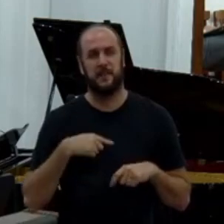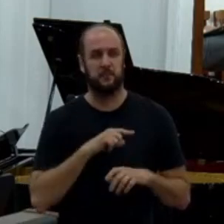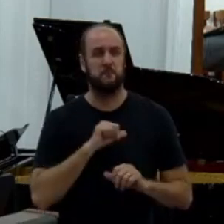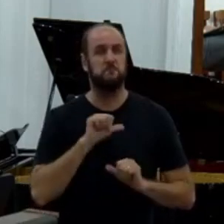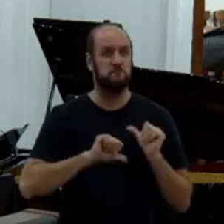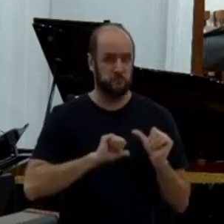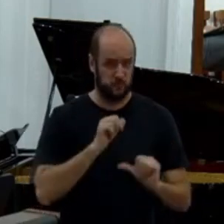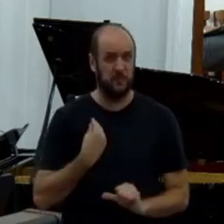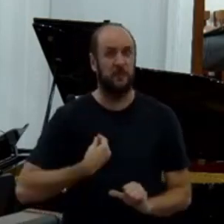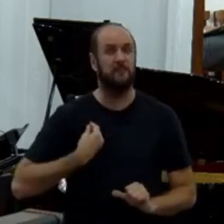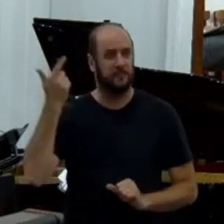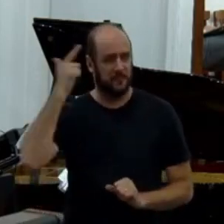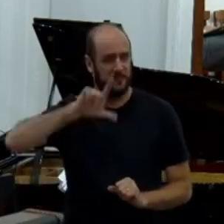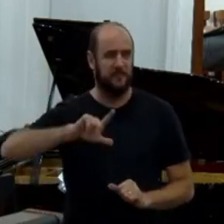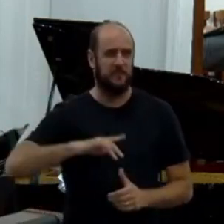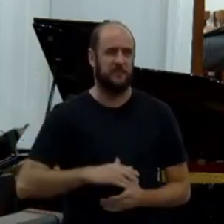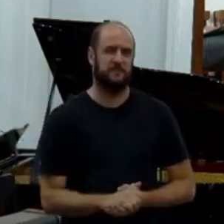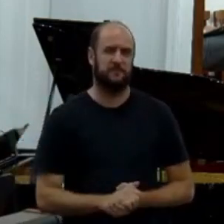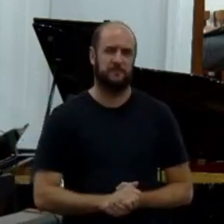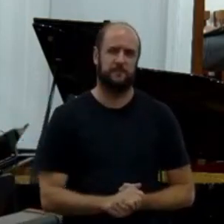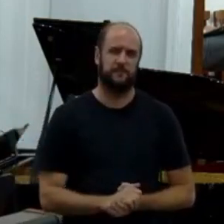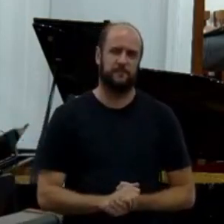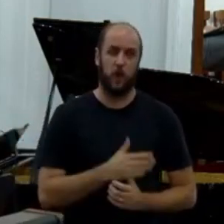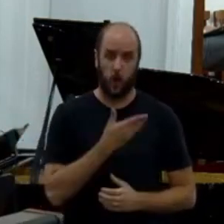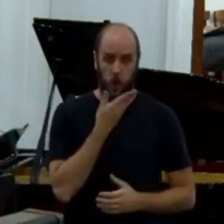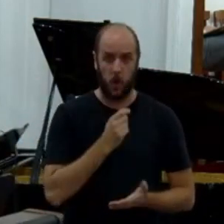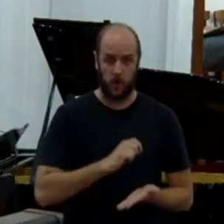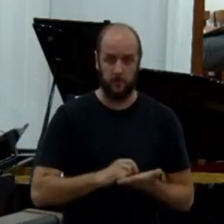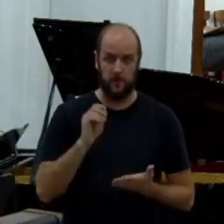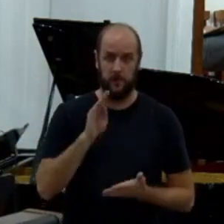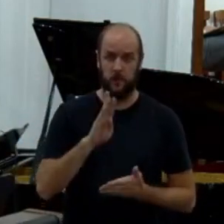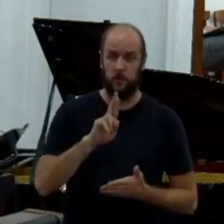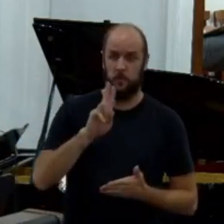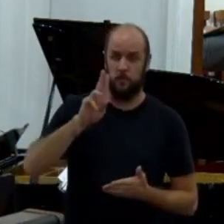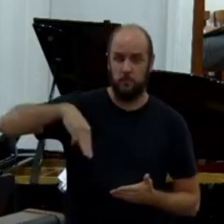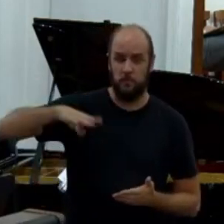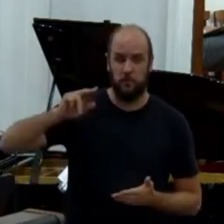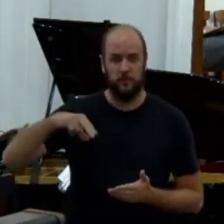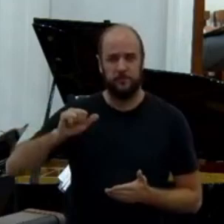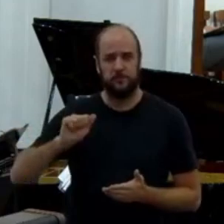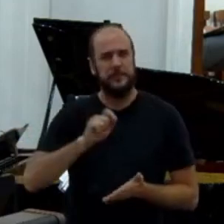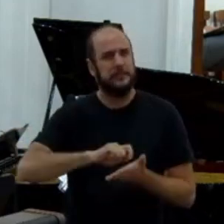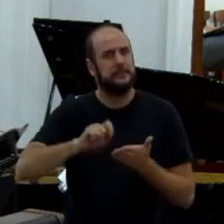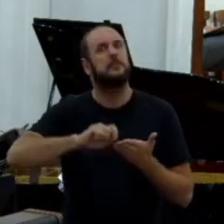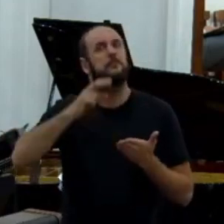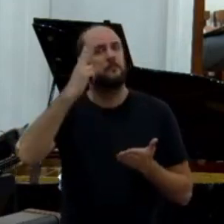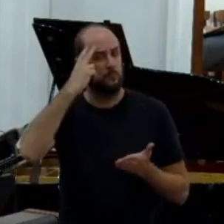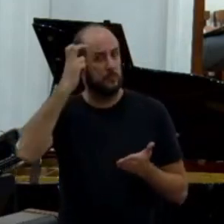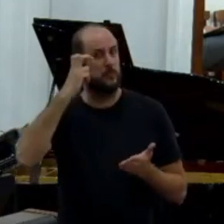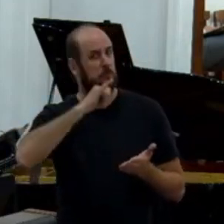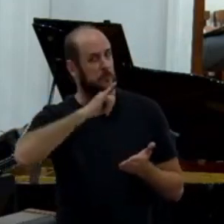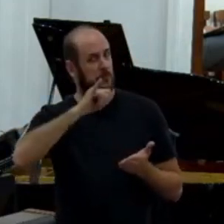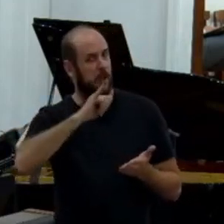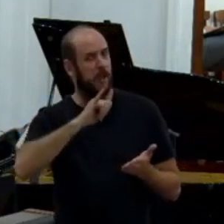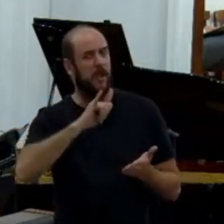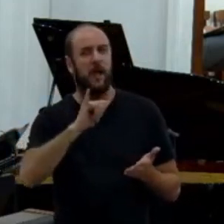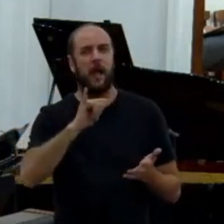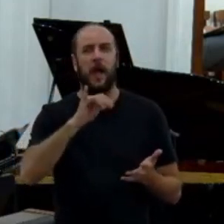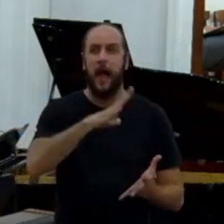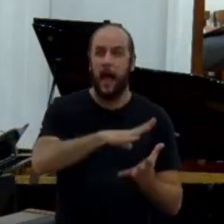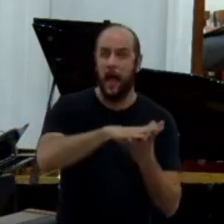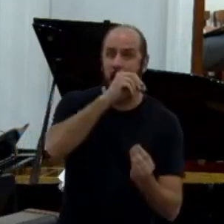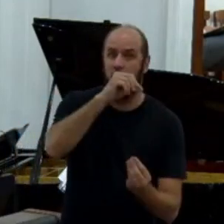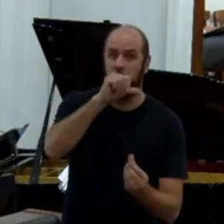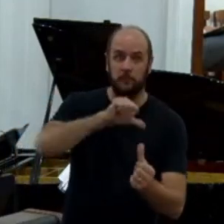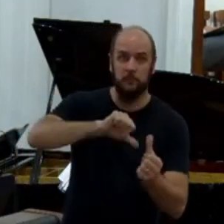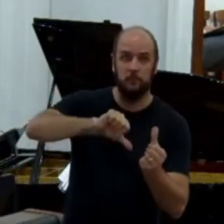vida. Henry Truman, escrevendo sabiamente a respeito desse tema, diz: almas são